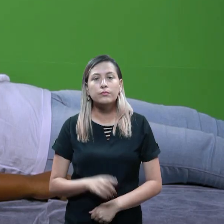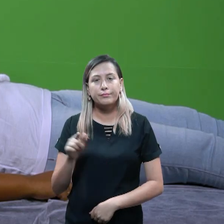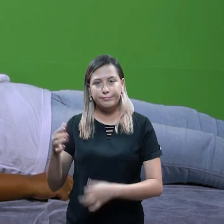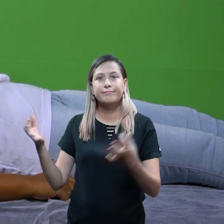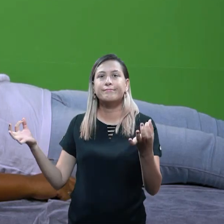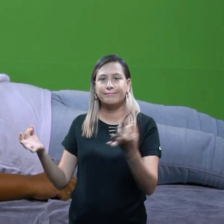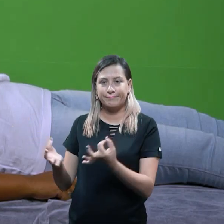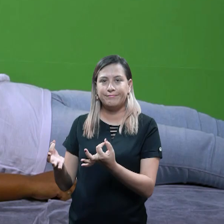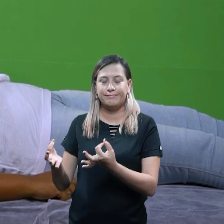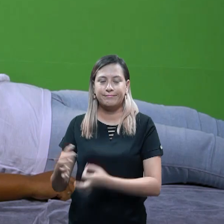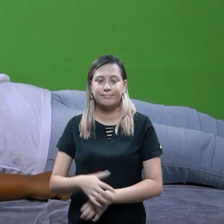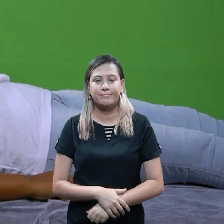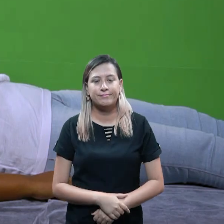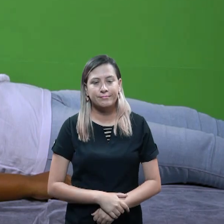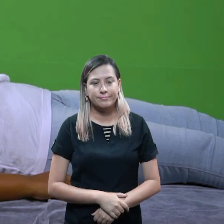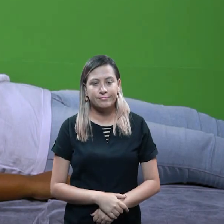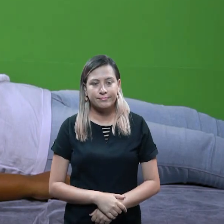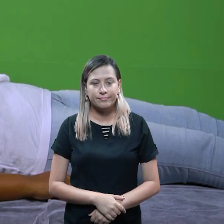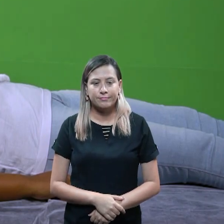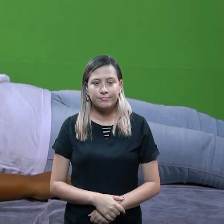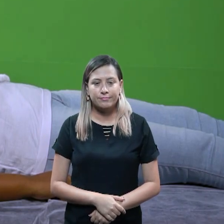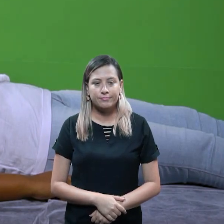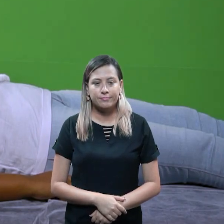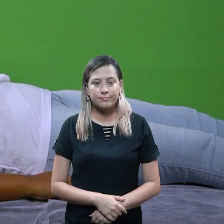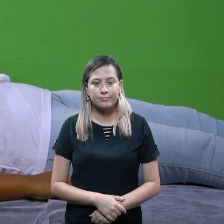Certinho, ó. Tá?